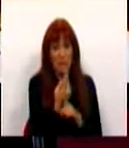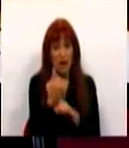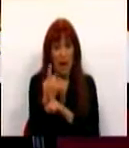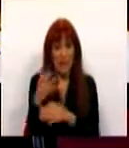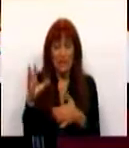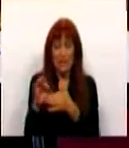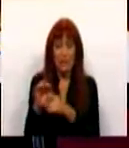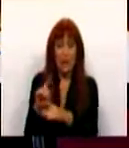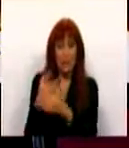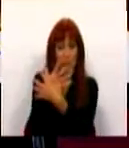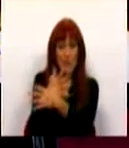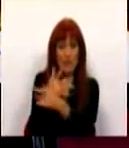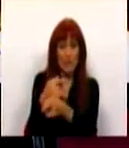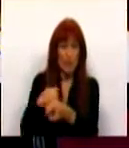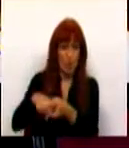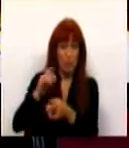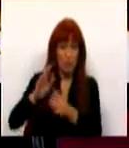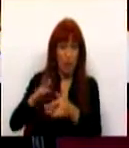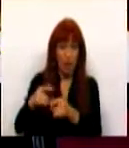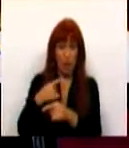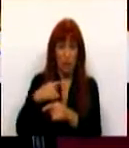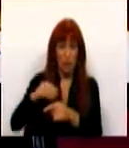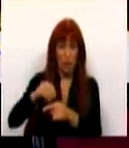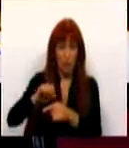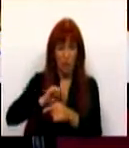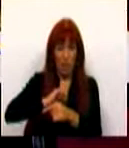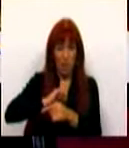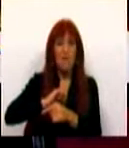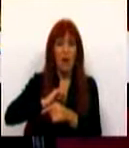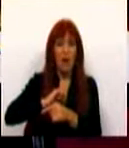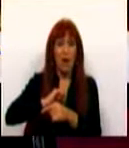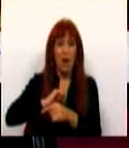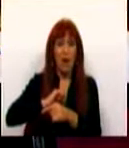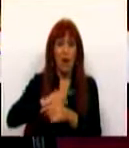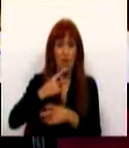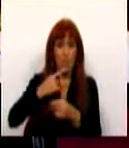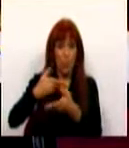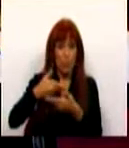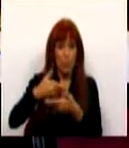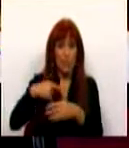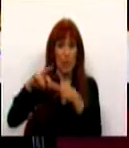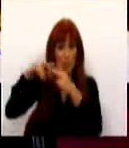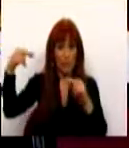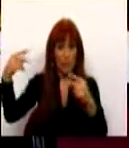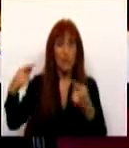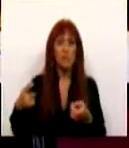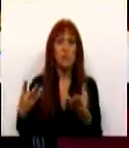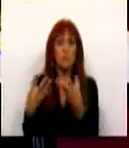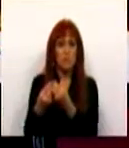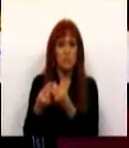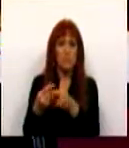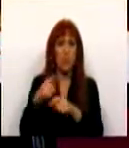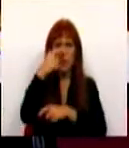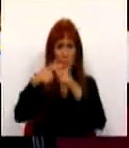tem a ver com os incêndios e nós também tivemos no terreno, em conversas com autarcas e com